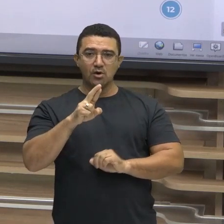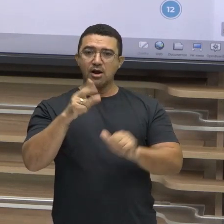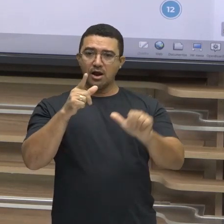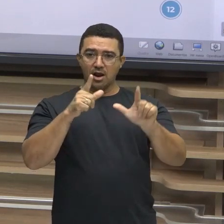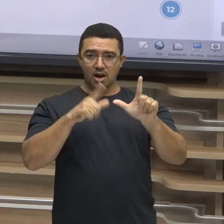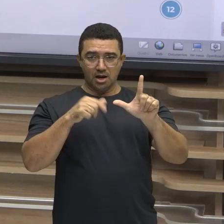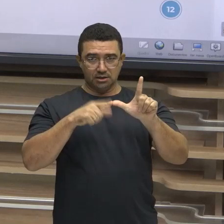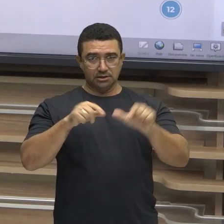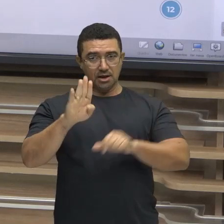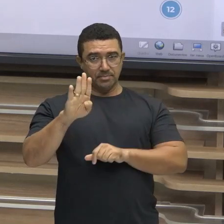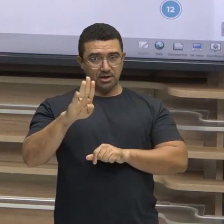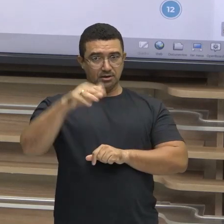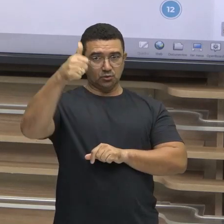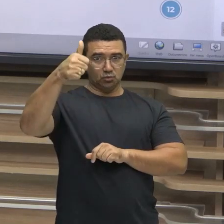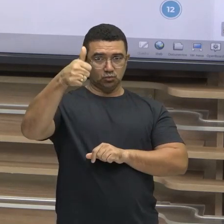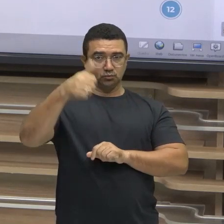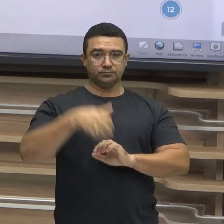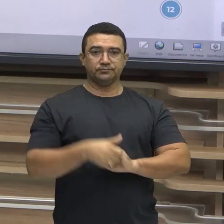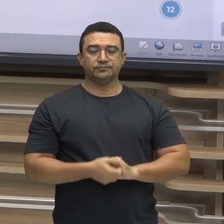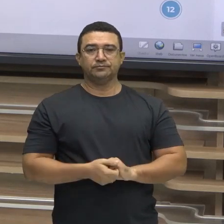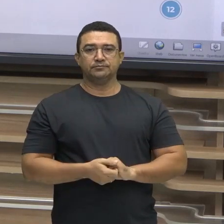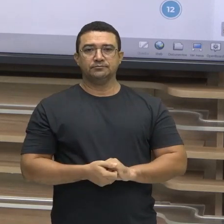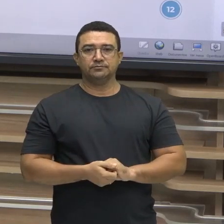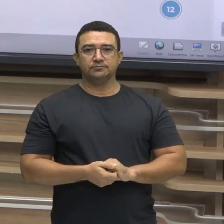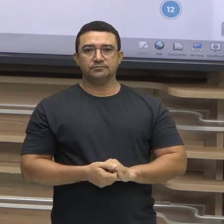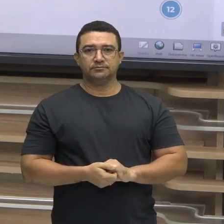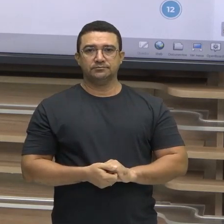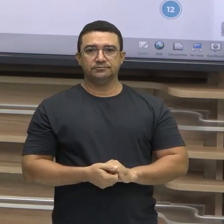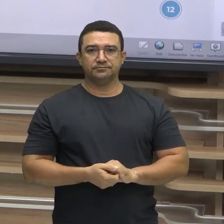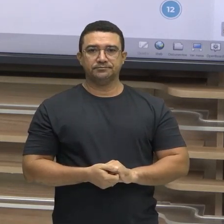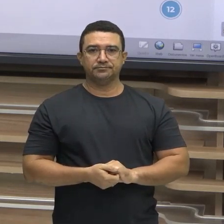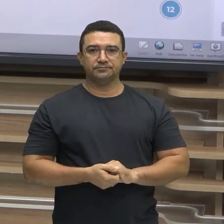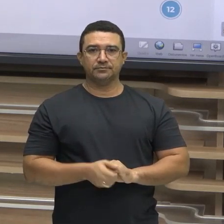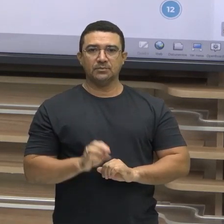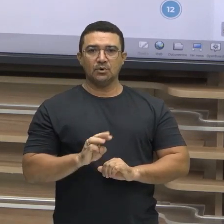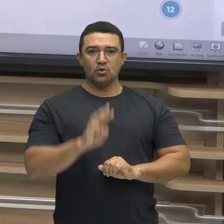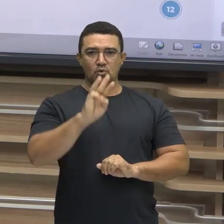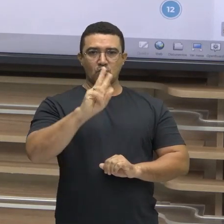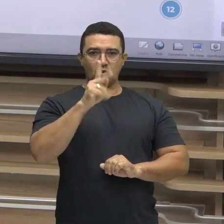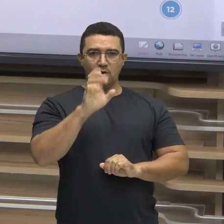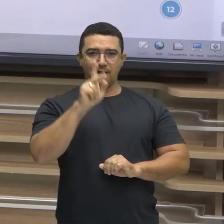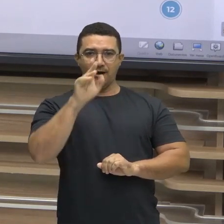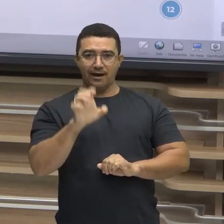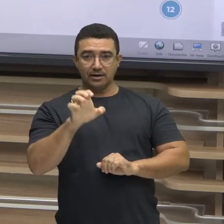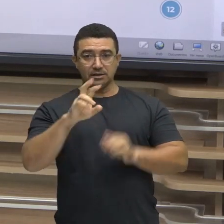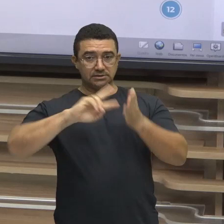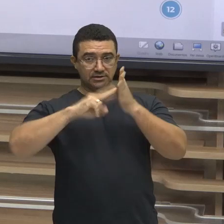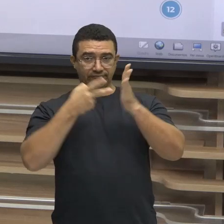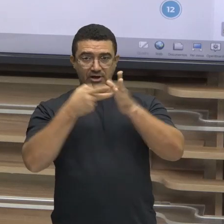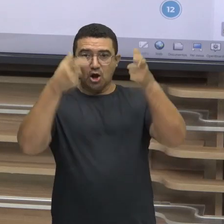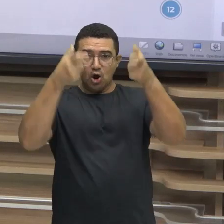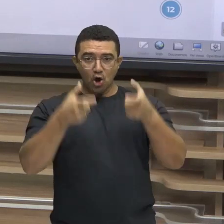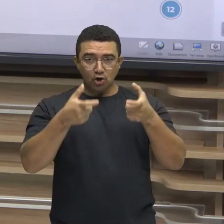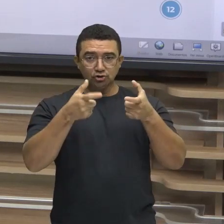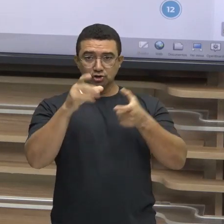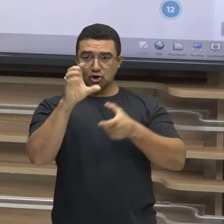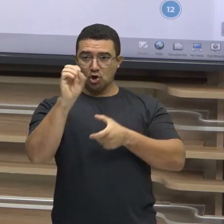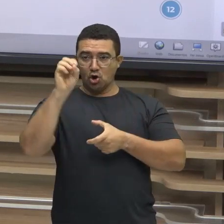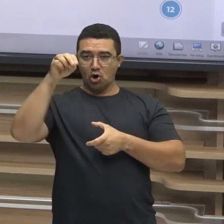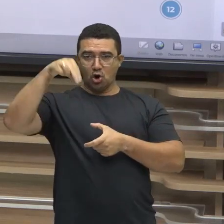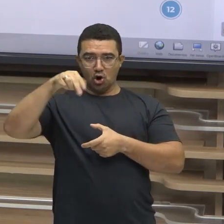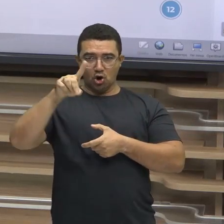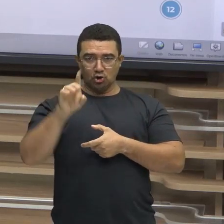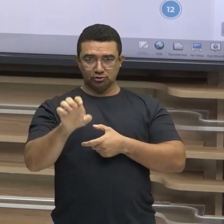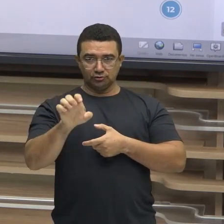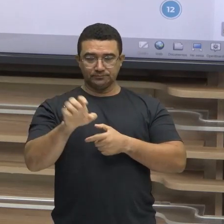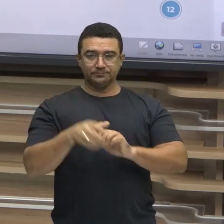questão. Ela escreveu que where, o pronome interrogativo where, significa onde, ok? Where